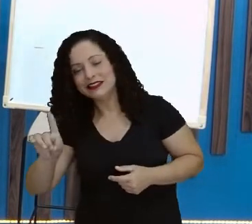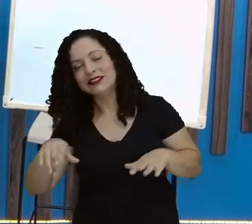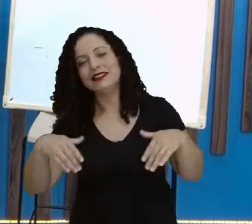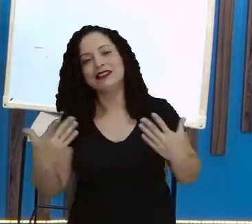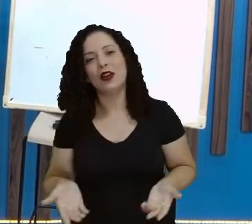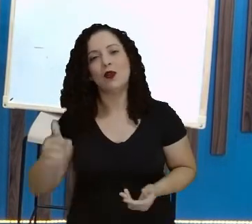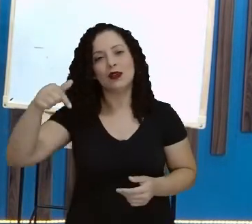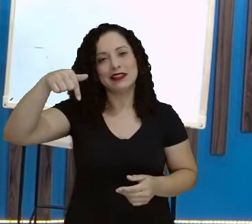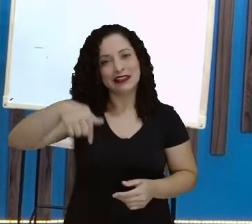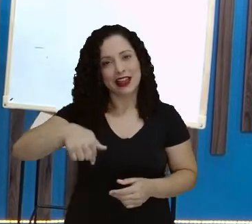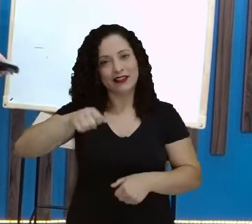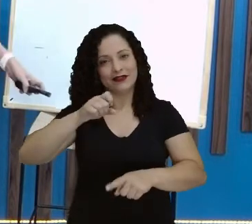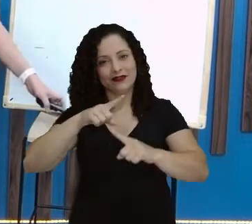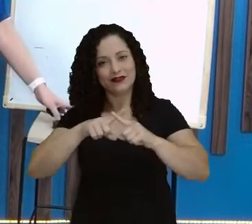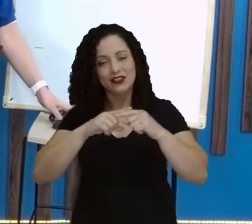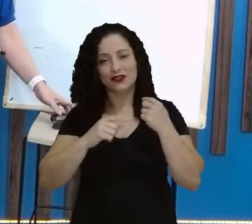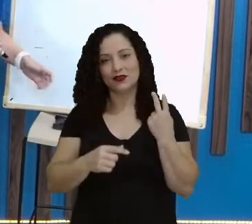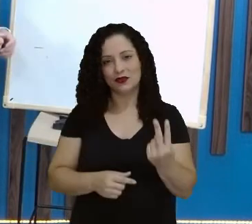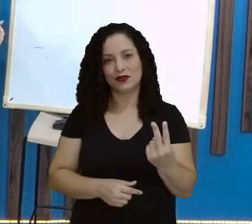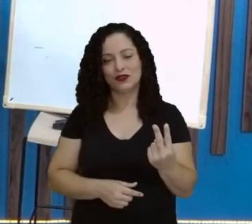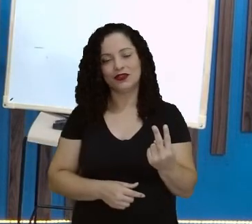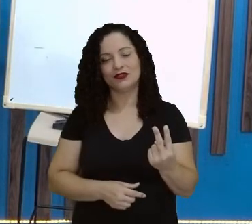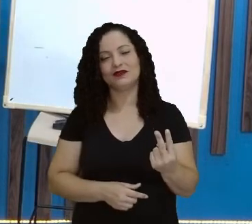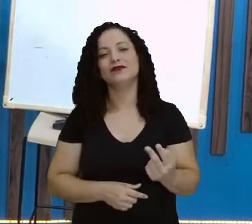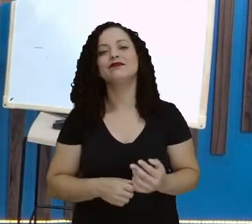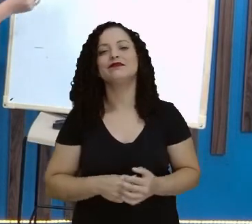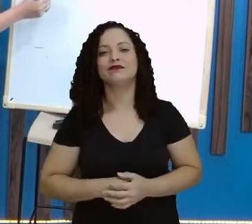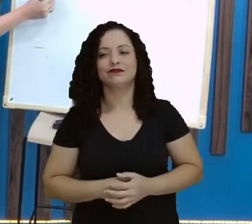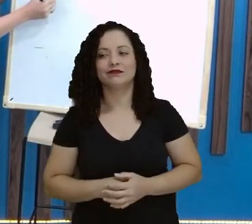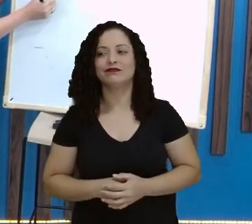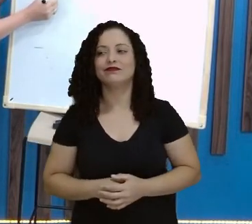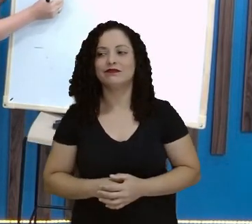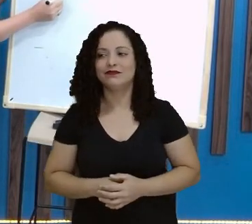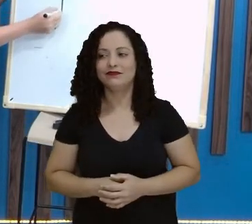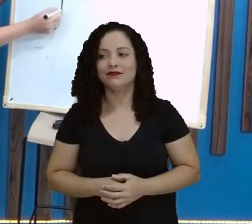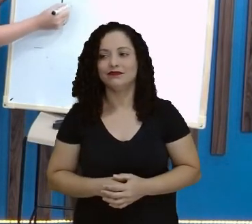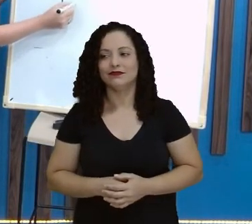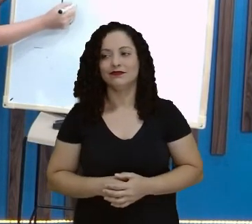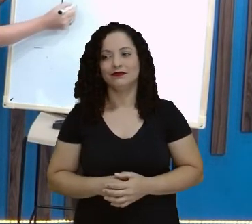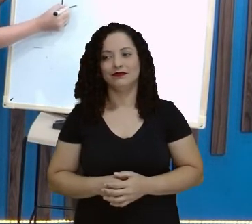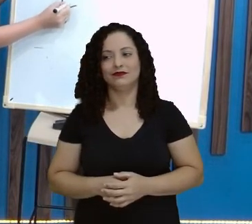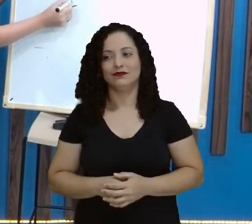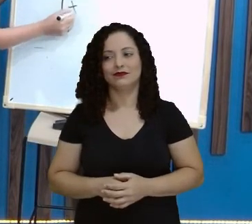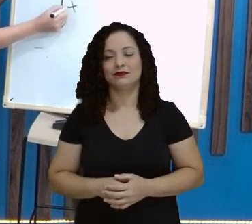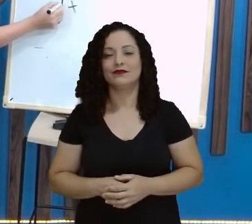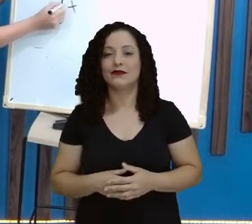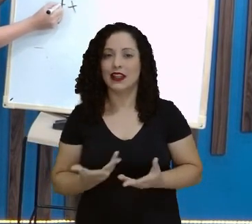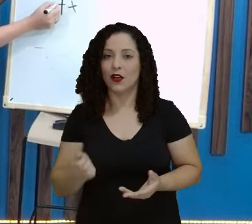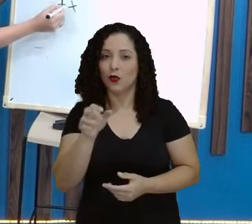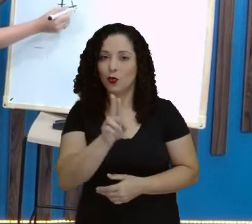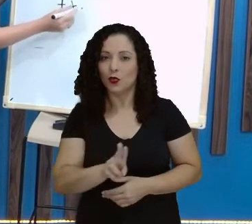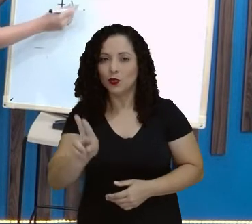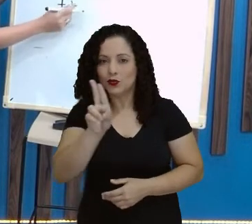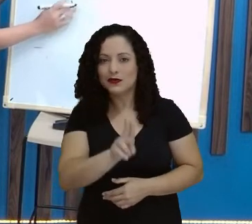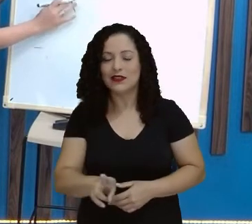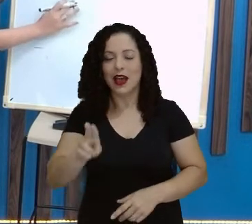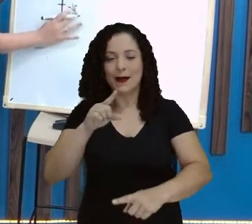2. Parabéns aí vocês que fizeram isso, ó. Chegaram aí, né, através da